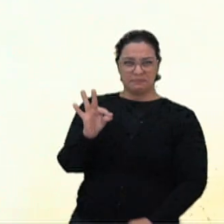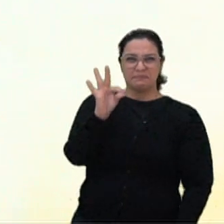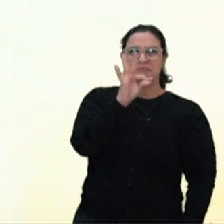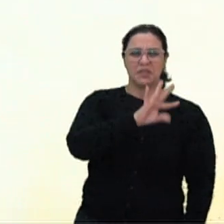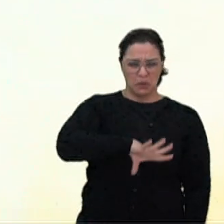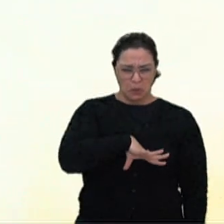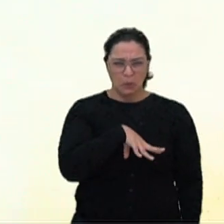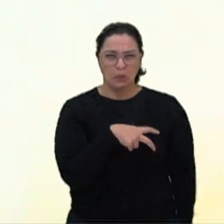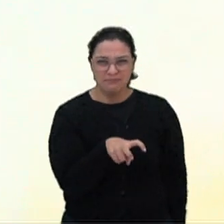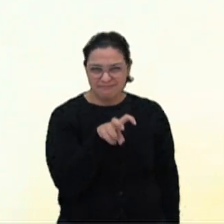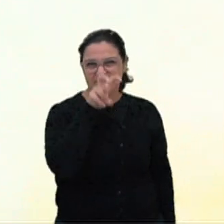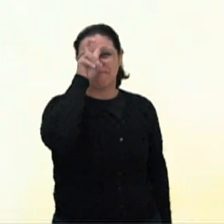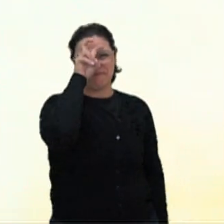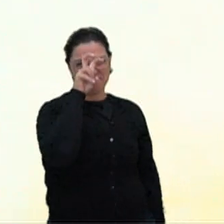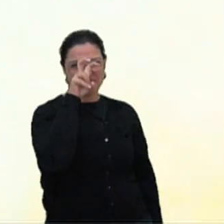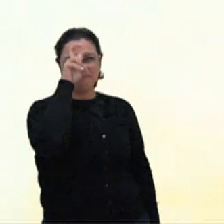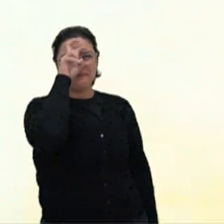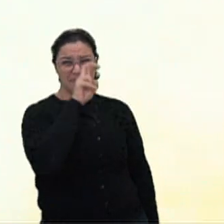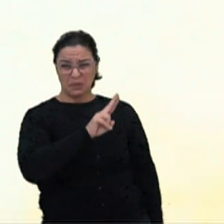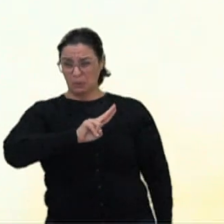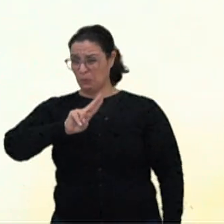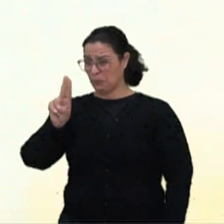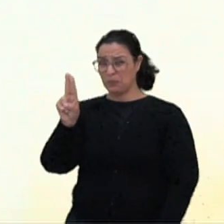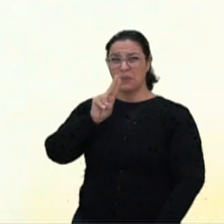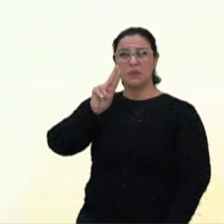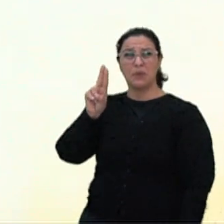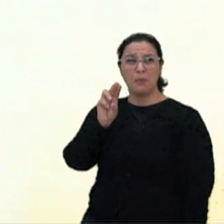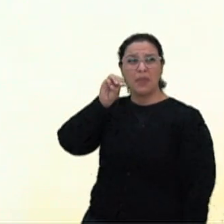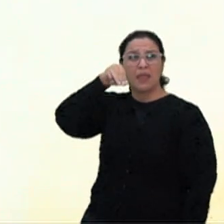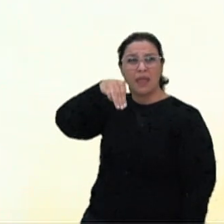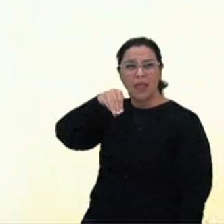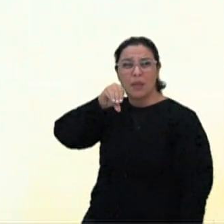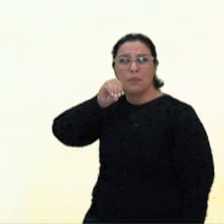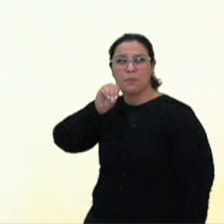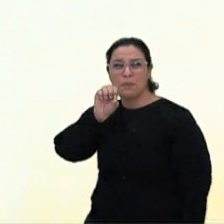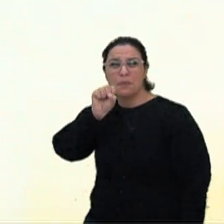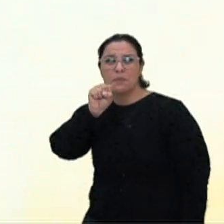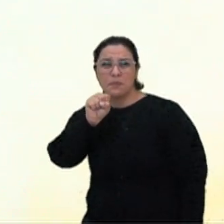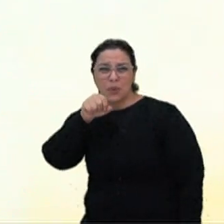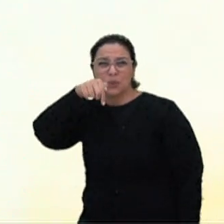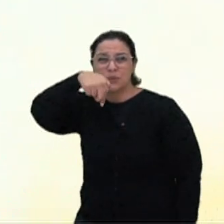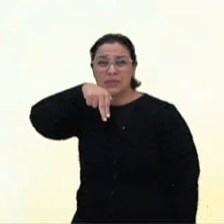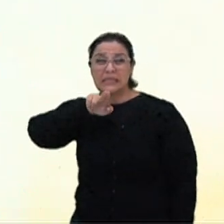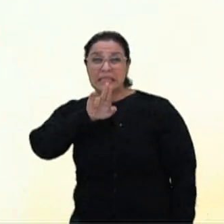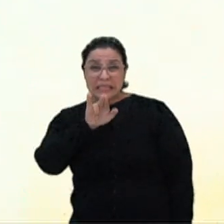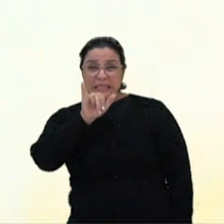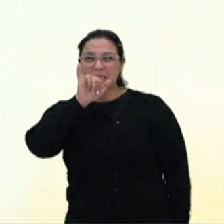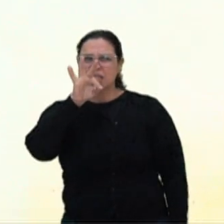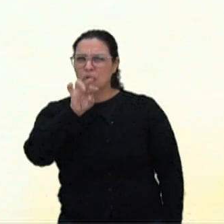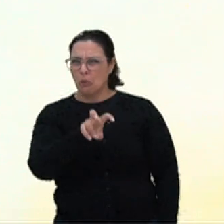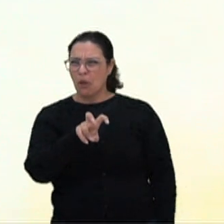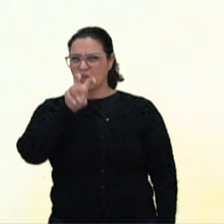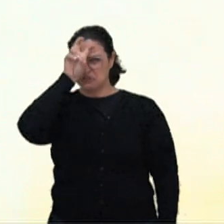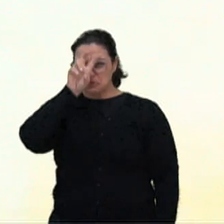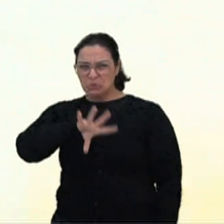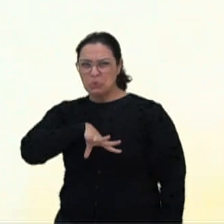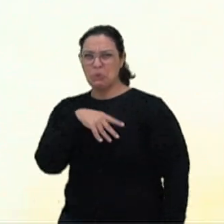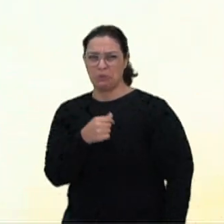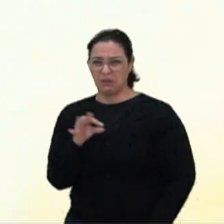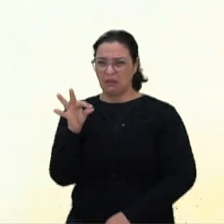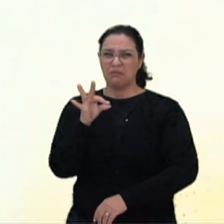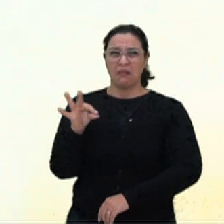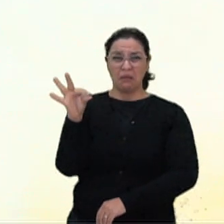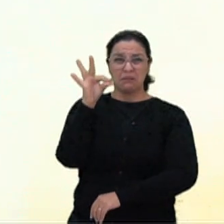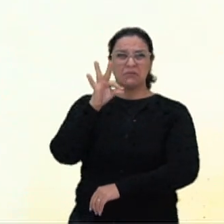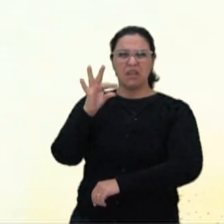mosquito, o odioso do Egito. O meu nome é mosquito, o odioso do Egito. Eu